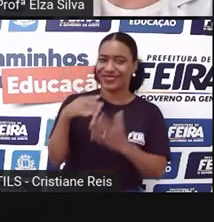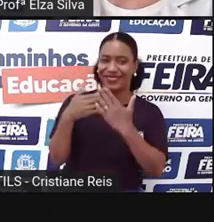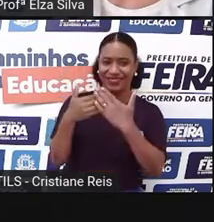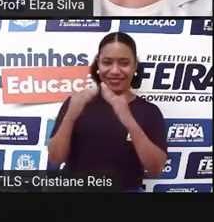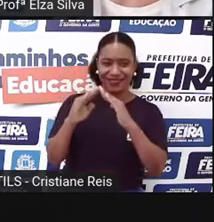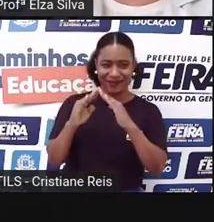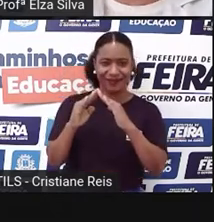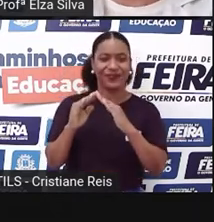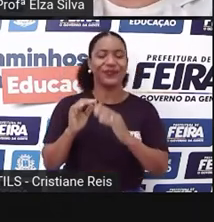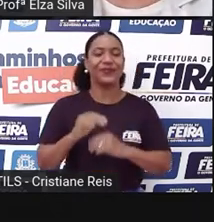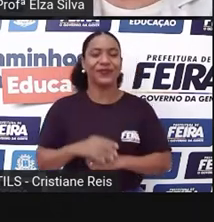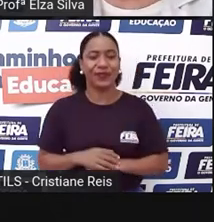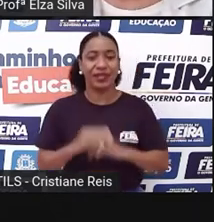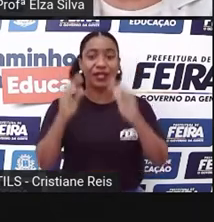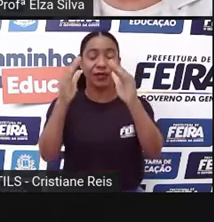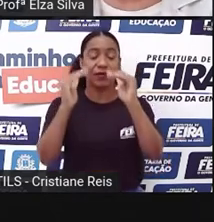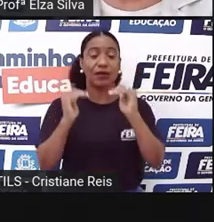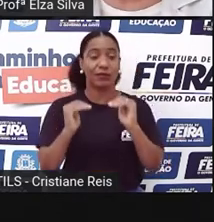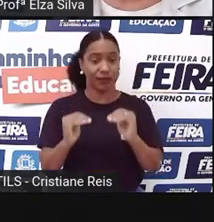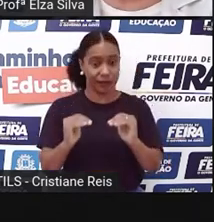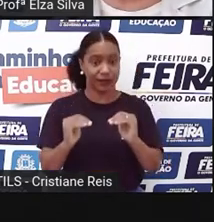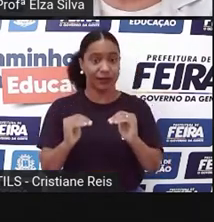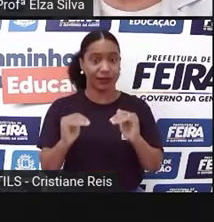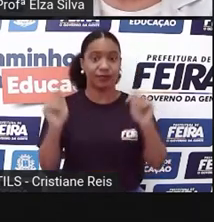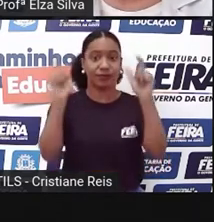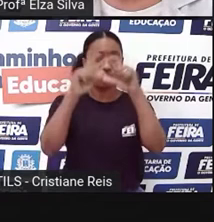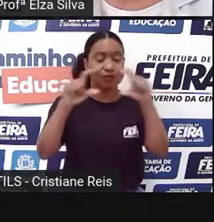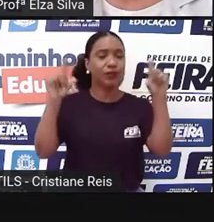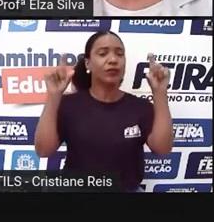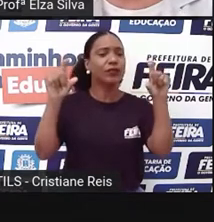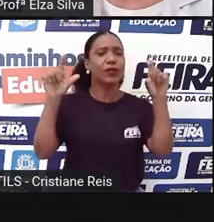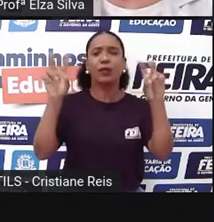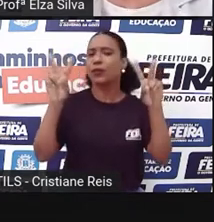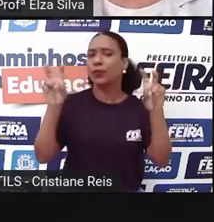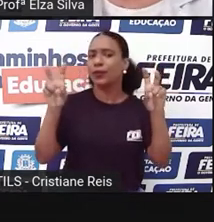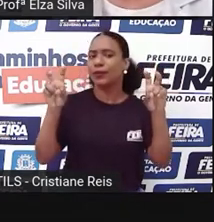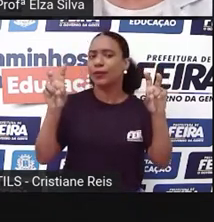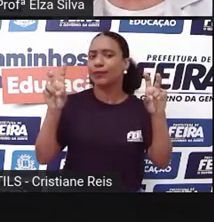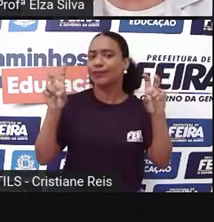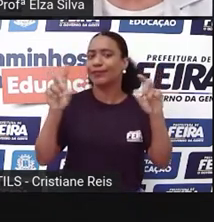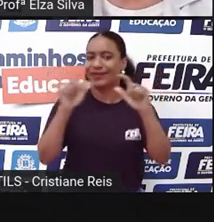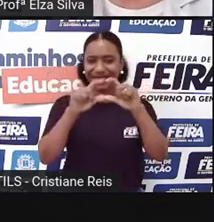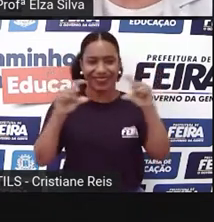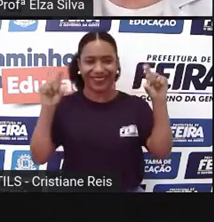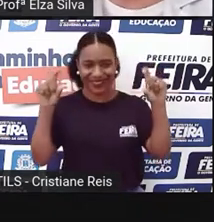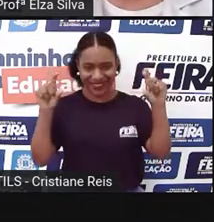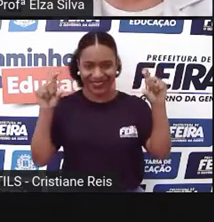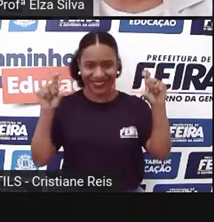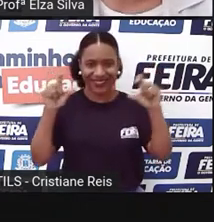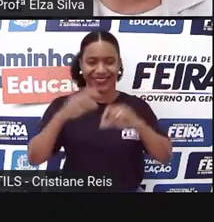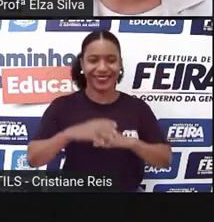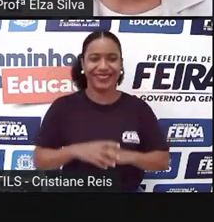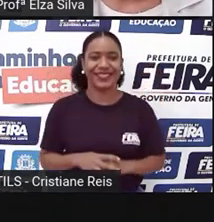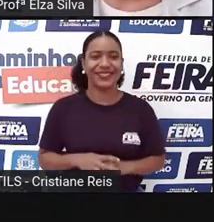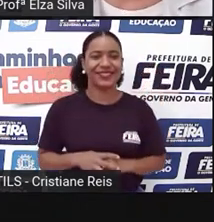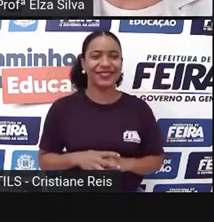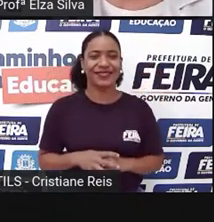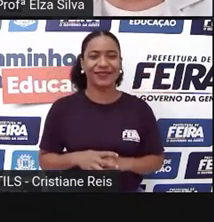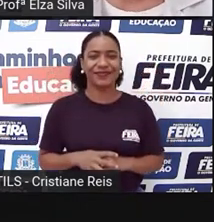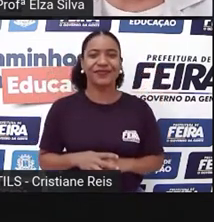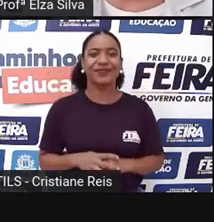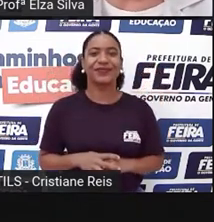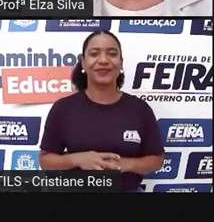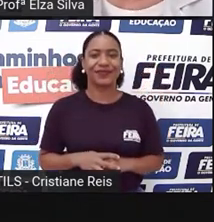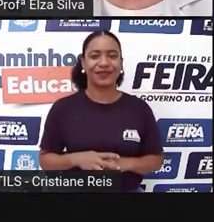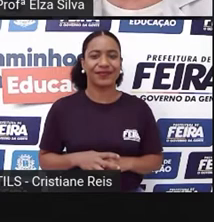inglês. Abaixo do cabeçalho, especifique o assunto, theme, sobre o qual nós vamos tratar hoje.